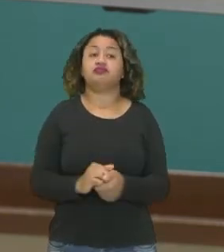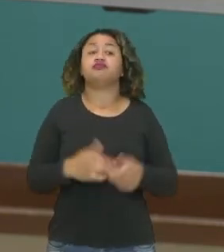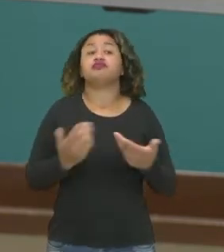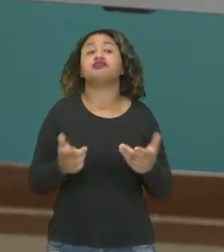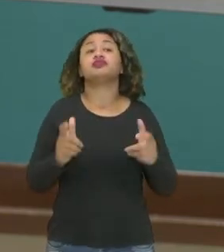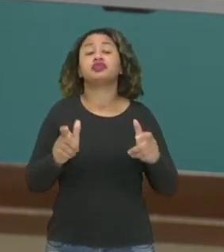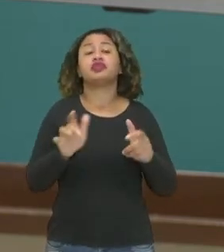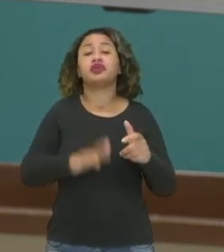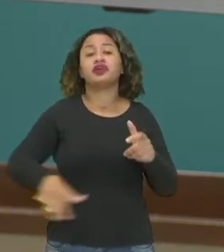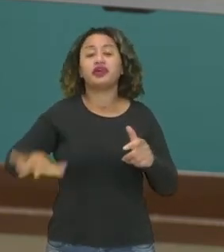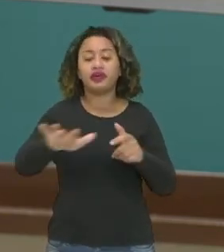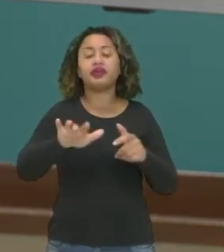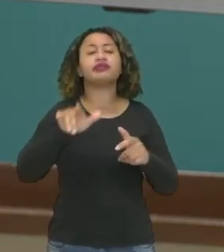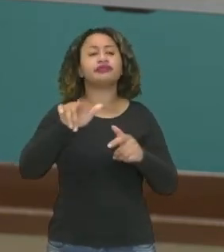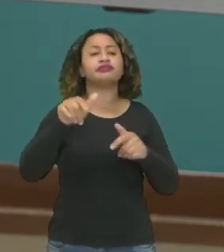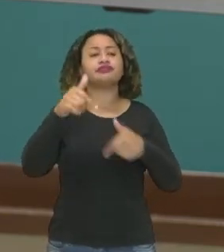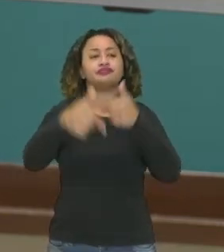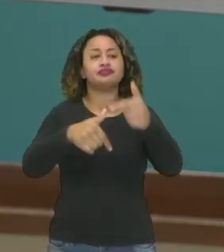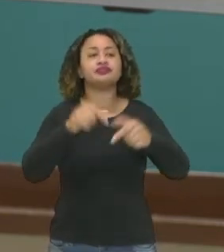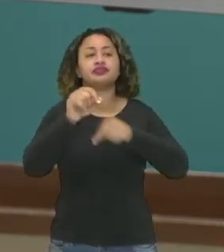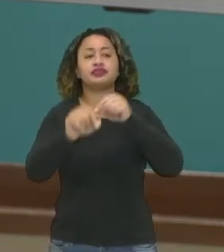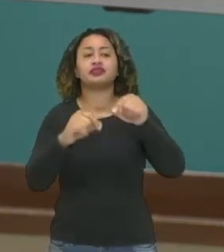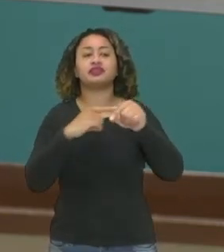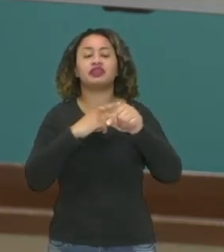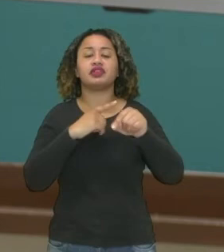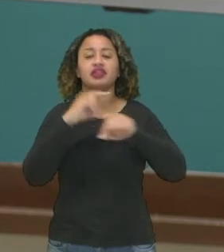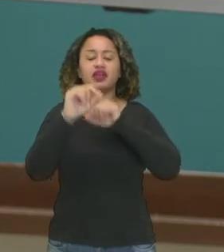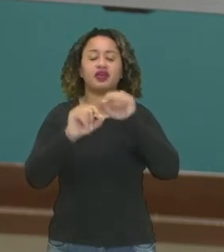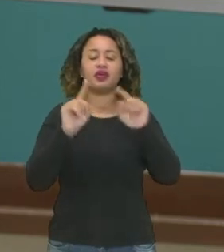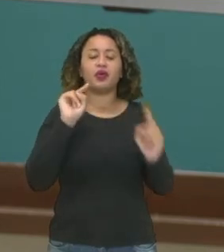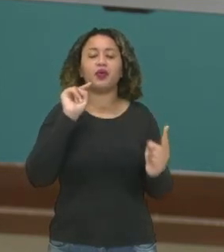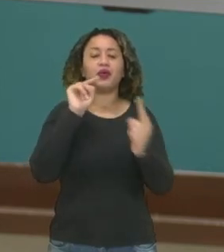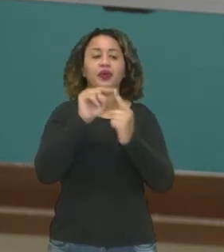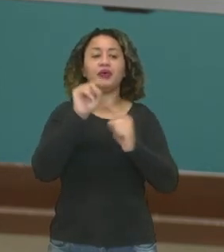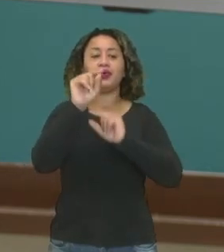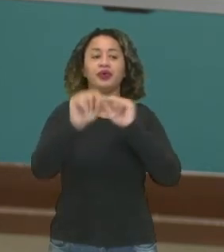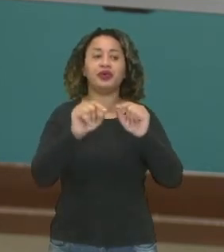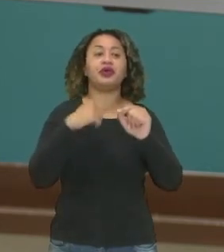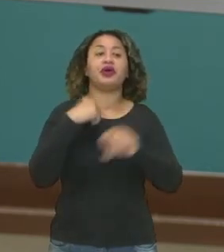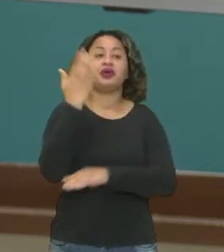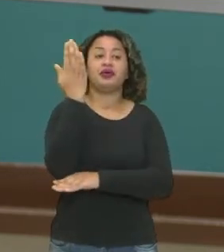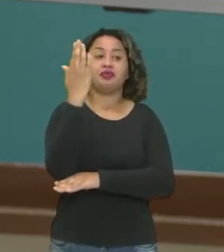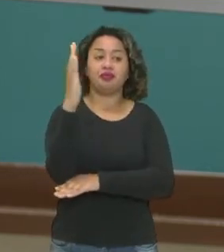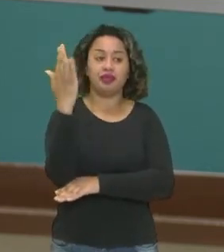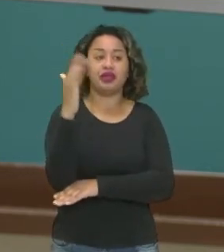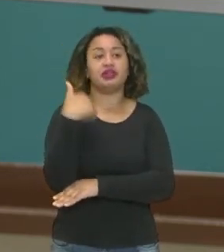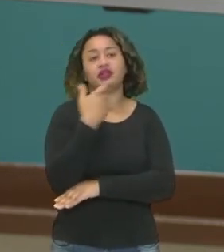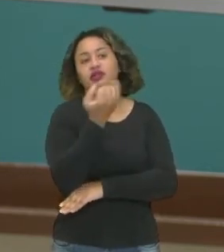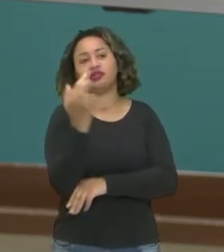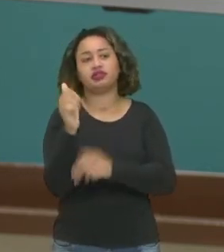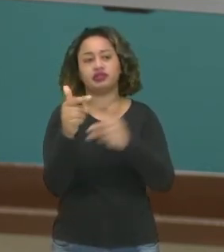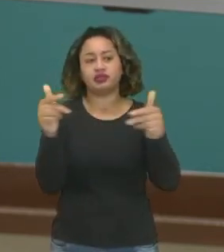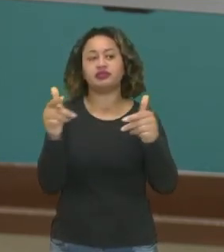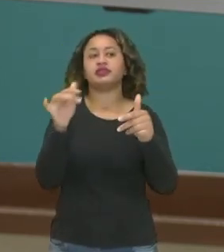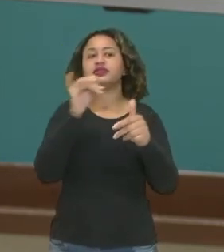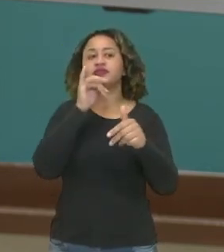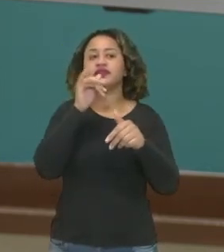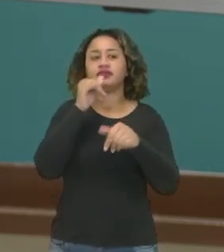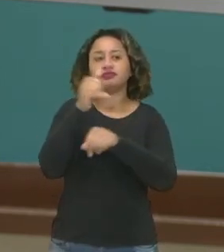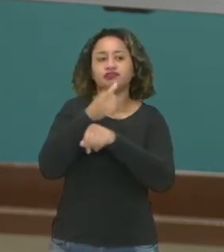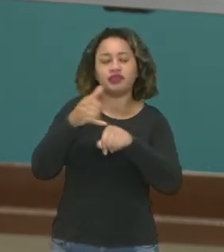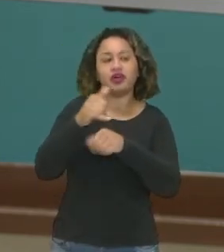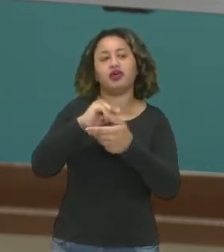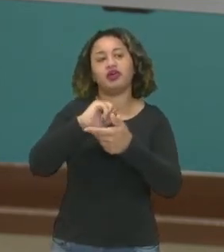dentro da silvicultura, nós temos aí a finalidade de produção de madeiras e alguns derivados, como óleo e tudo